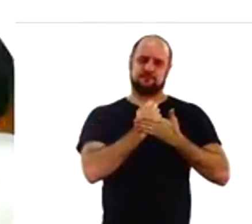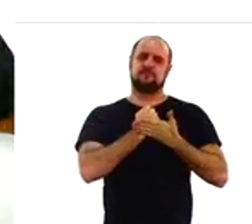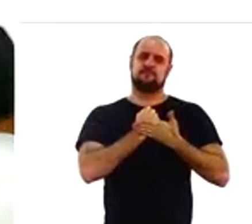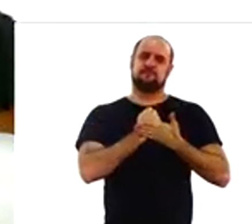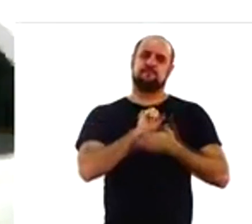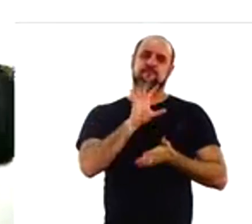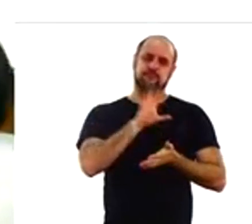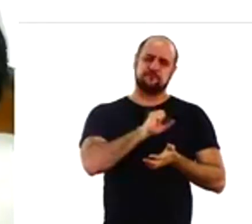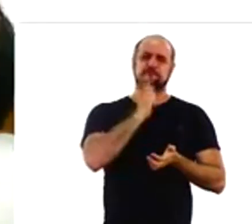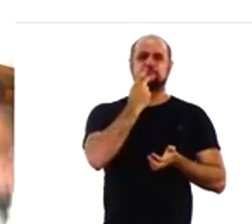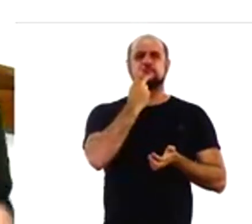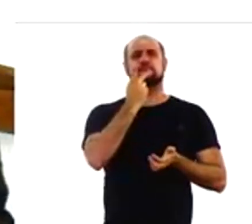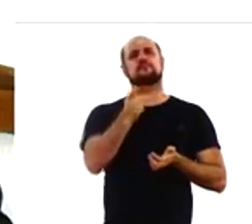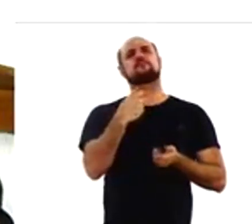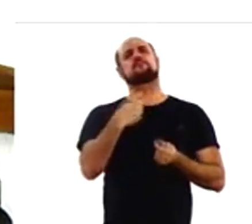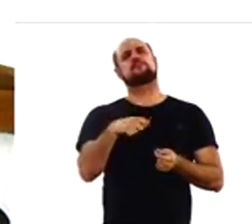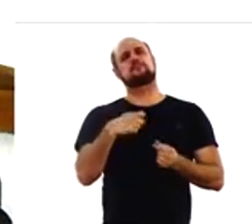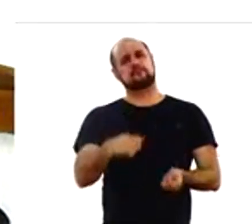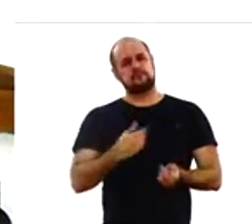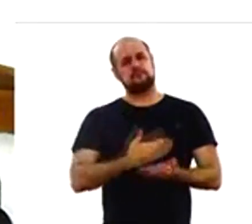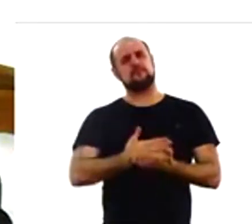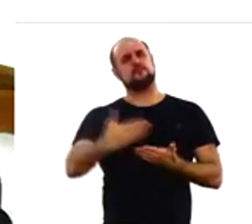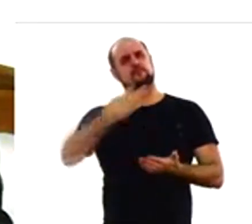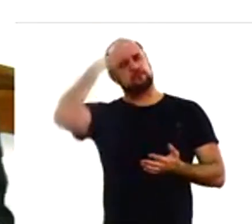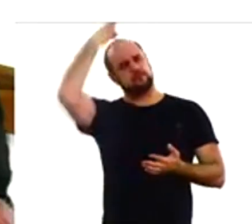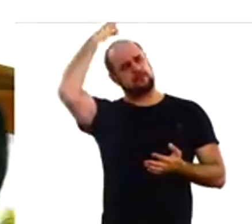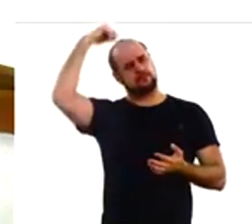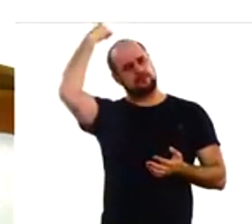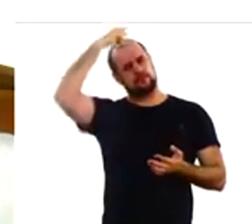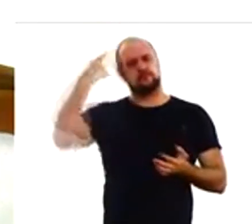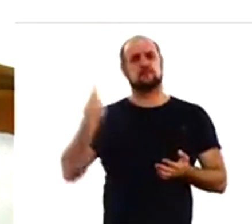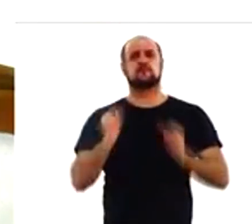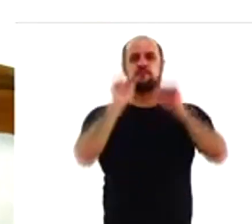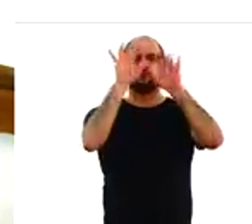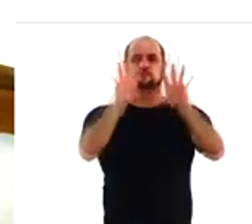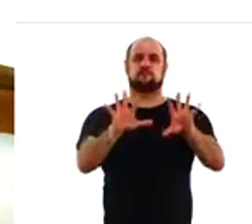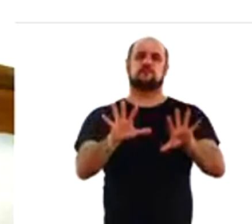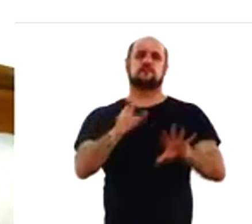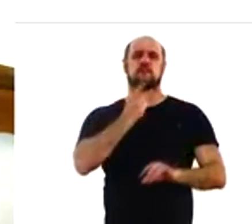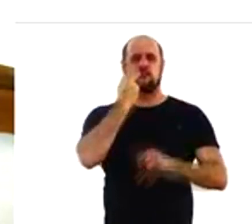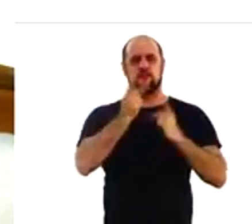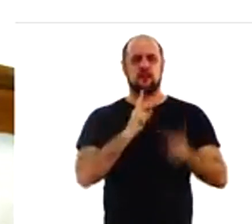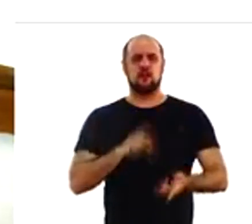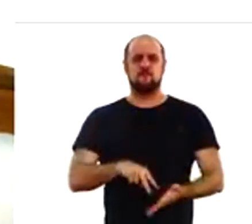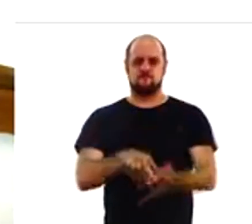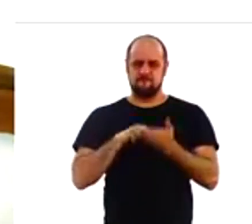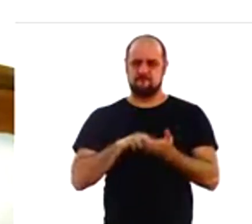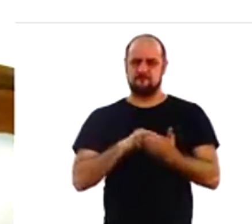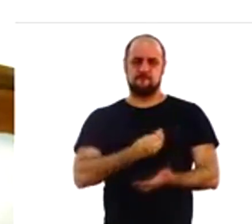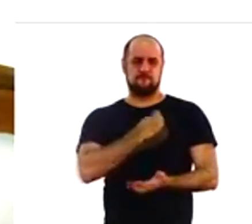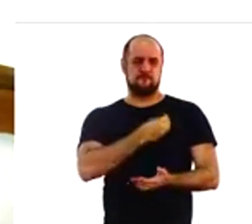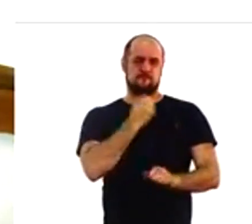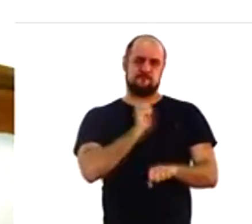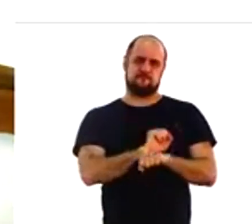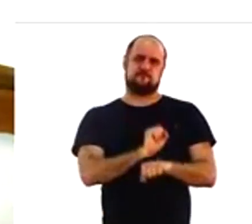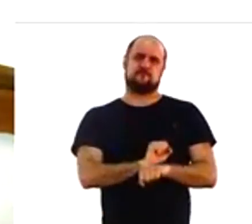de lhe dizer, seja acompanhado e educado pelo Espírito Santo de Deus. E gostaria de dizer, mantenha uma viva esperança,